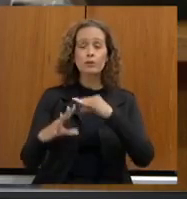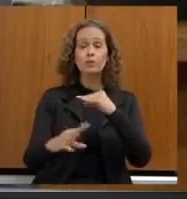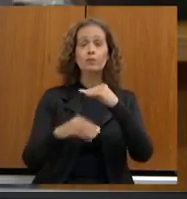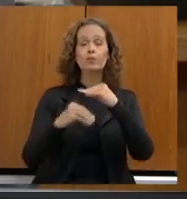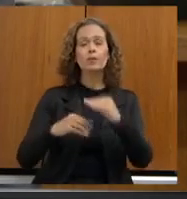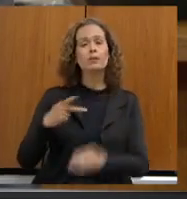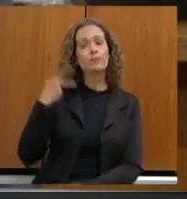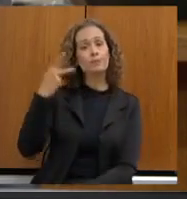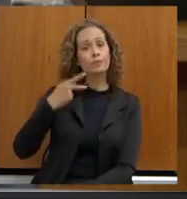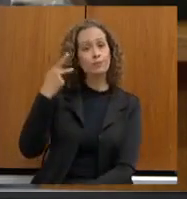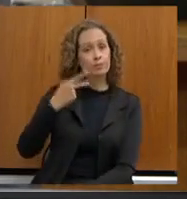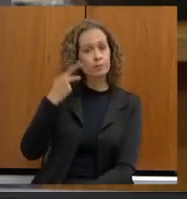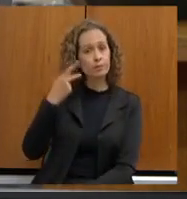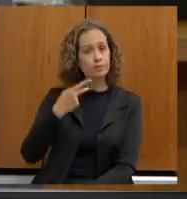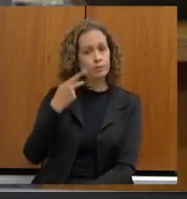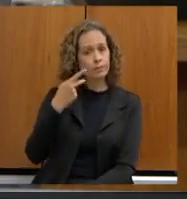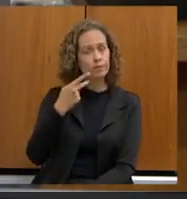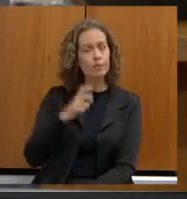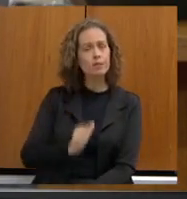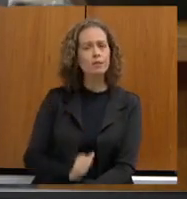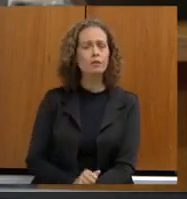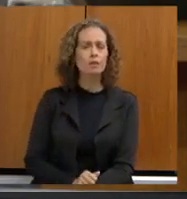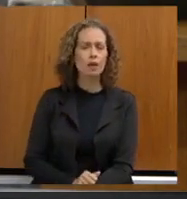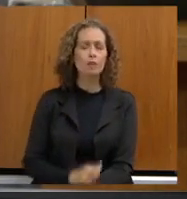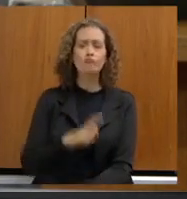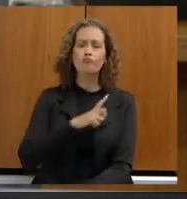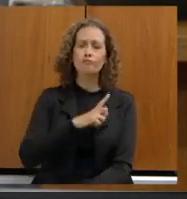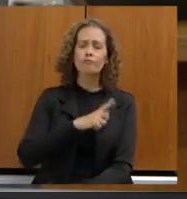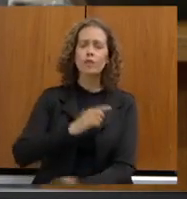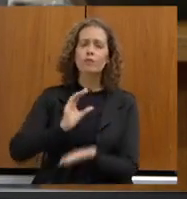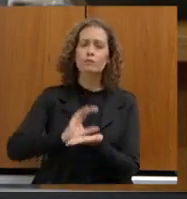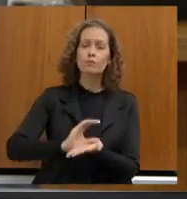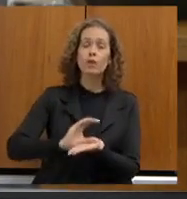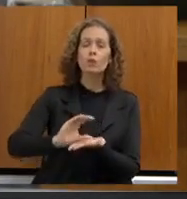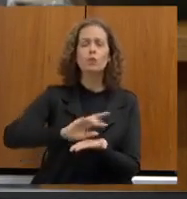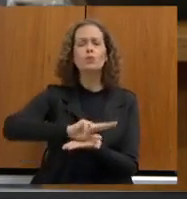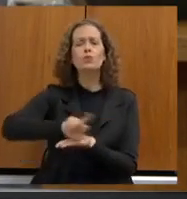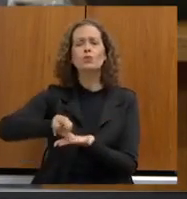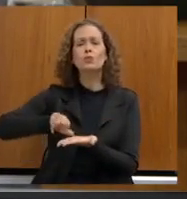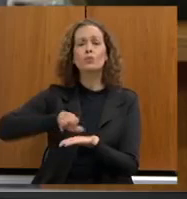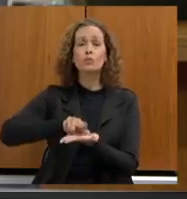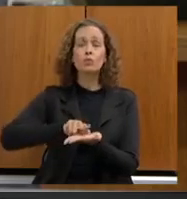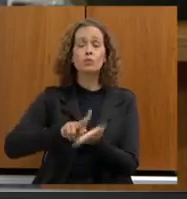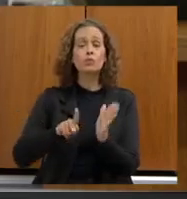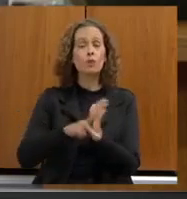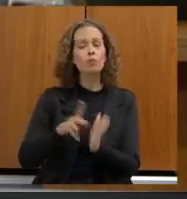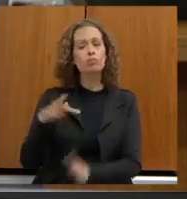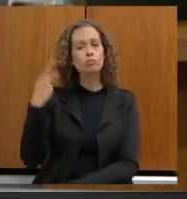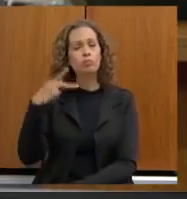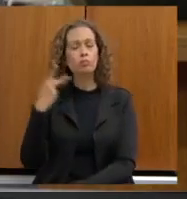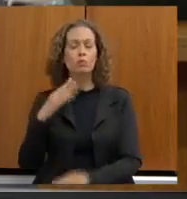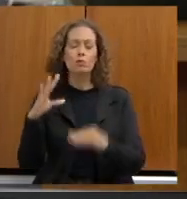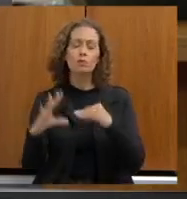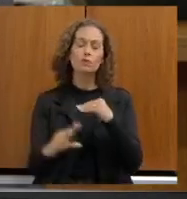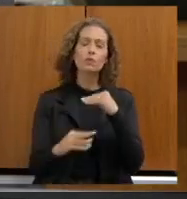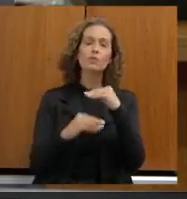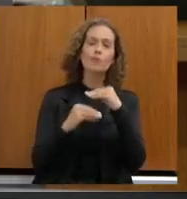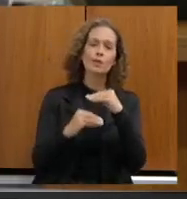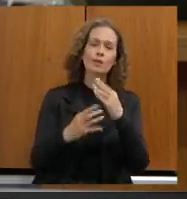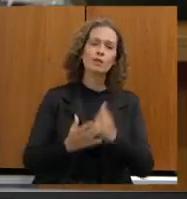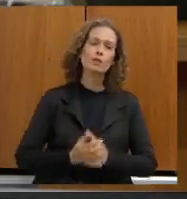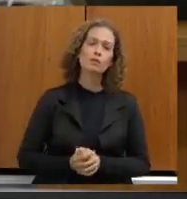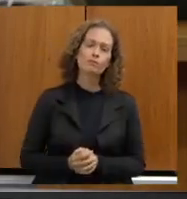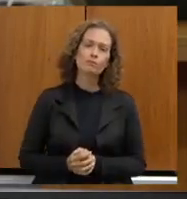parlamentar é com recursos advindos de parlamentares emendas feitas e que